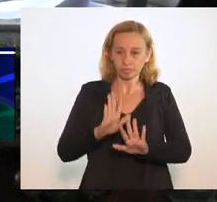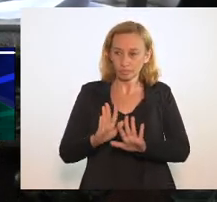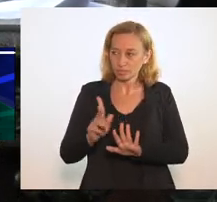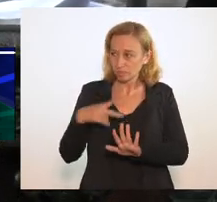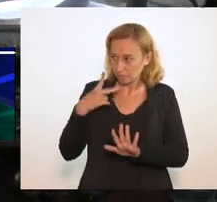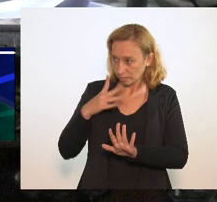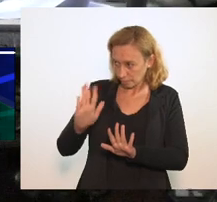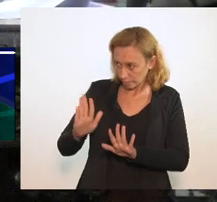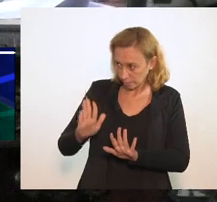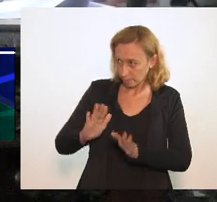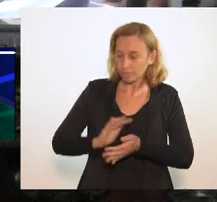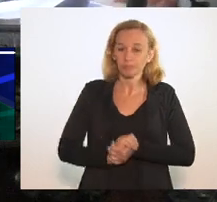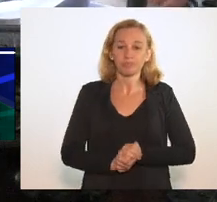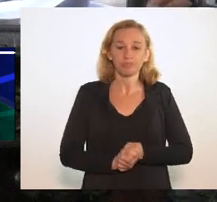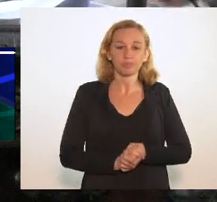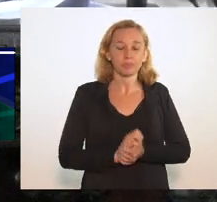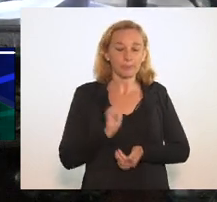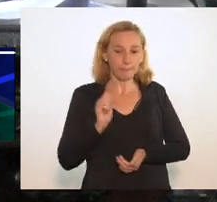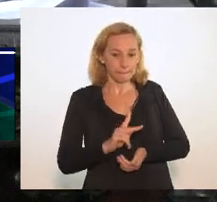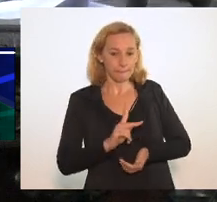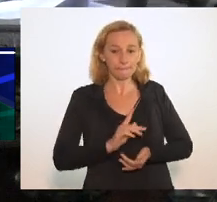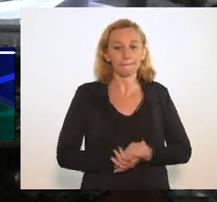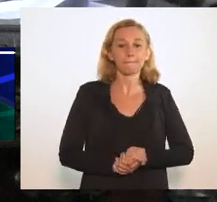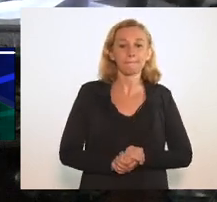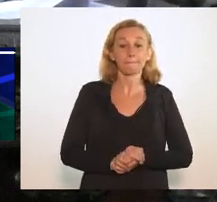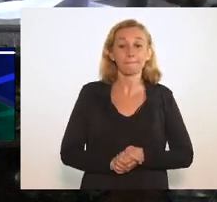de cantar e Vossa Excelência poderá realizar.